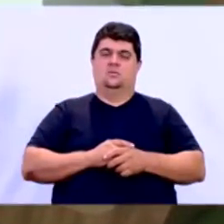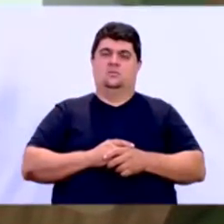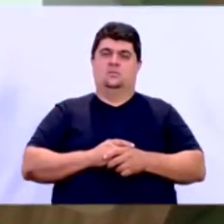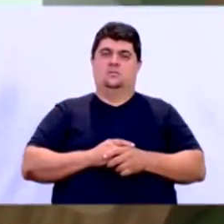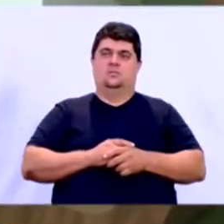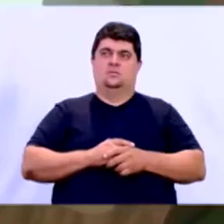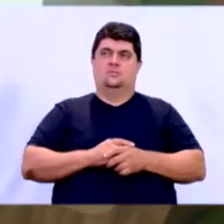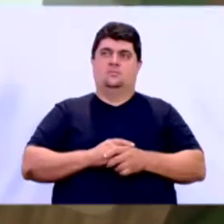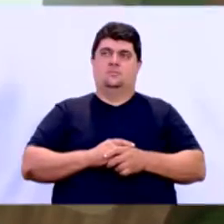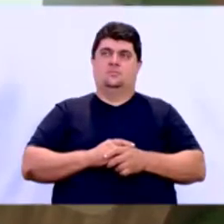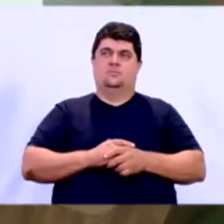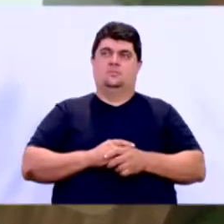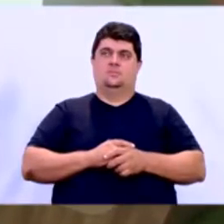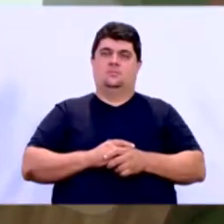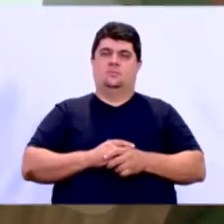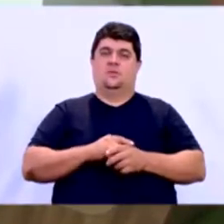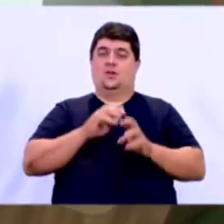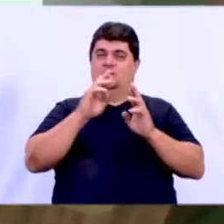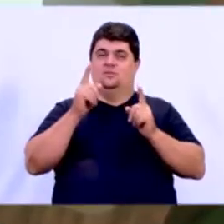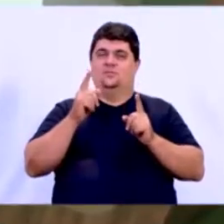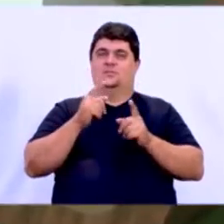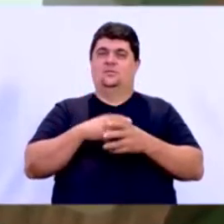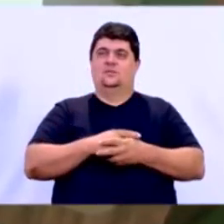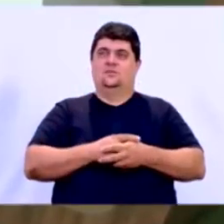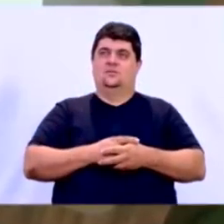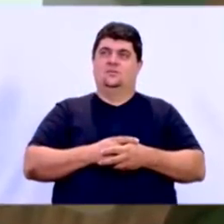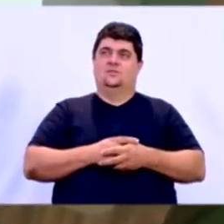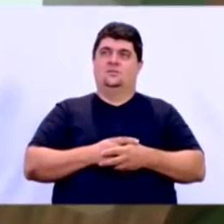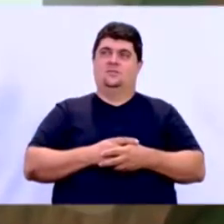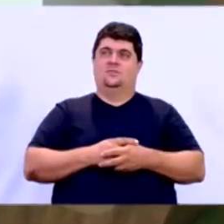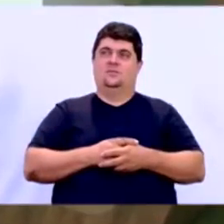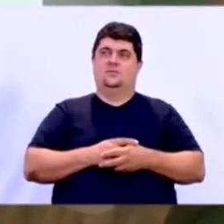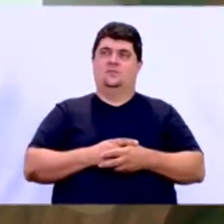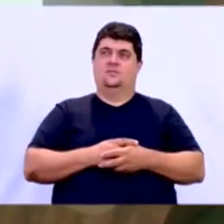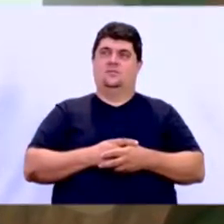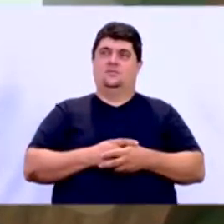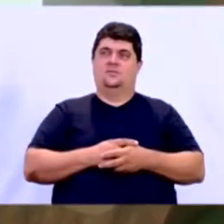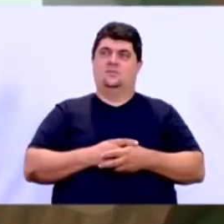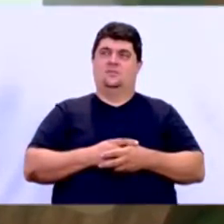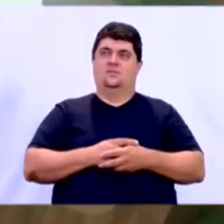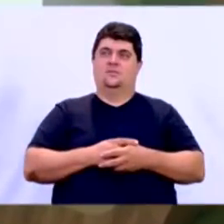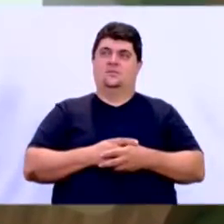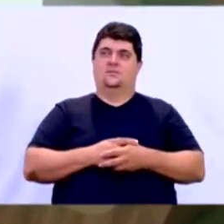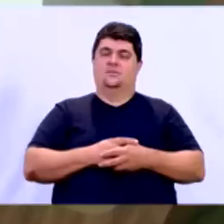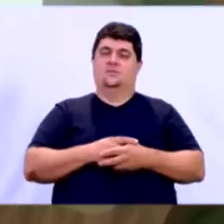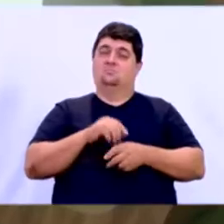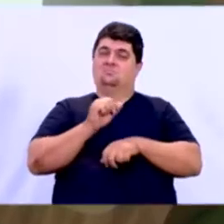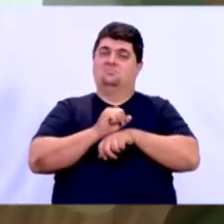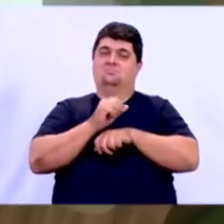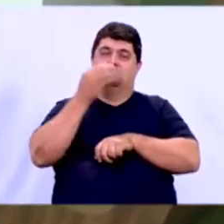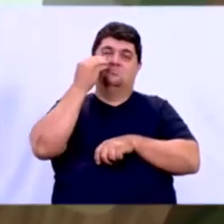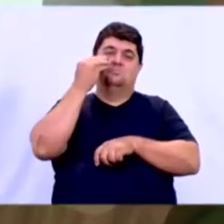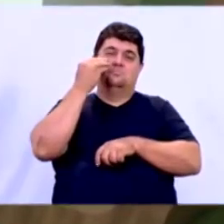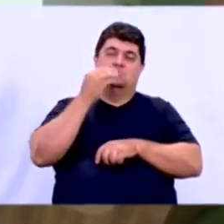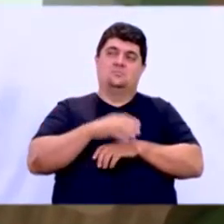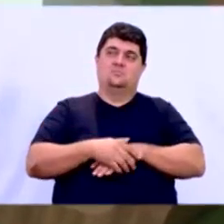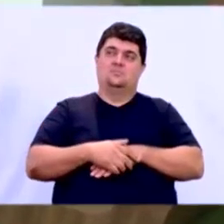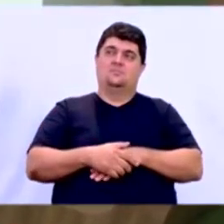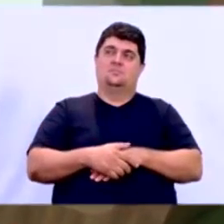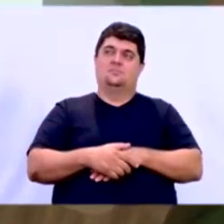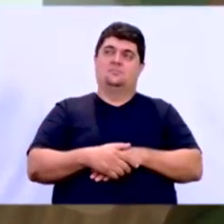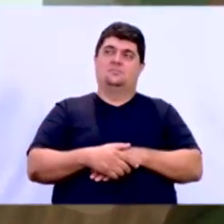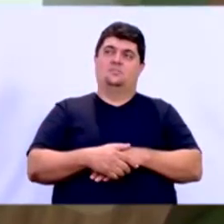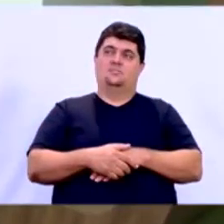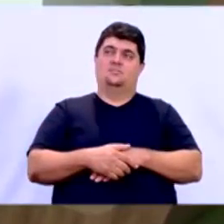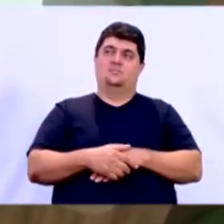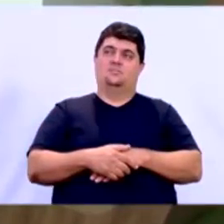O diferencial, a gente nem precisa nem comentar. O diferencial, sem dúvida, será esse. Mas vamos esperar aqui para ver. O que eles colocaram como